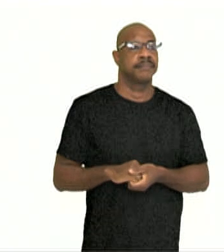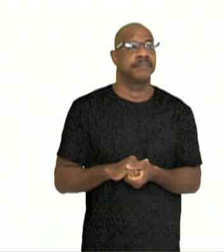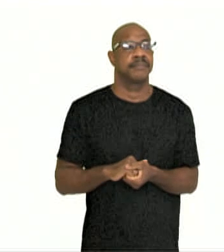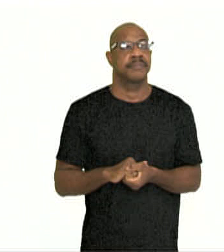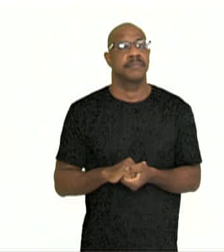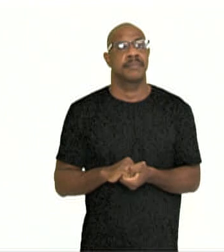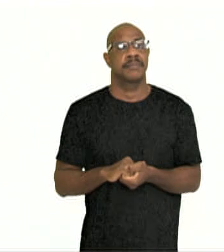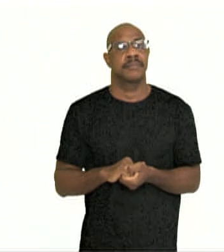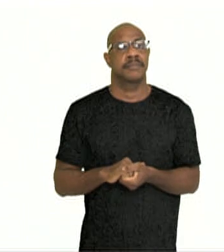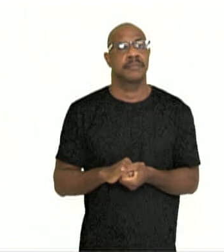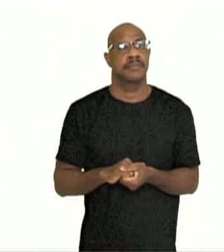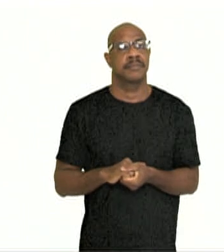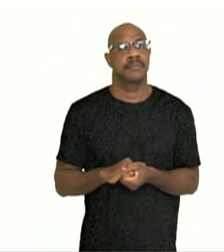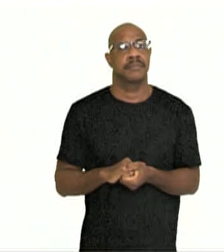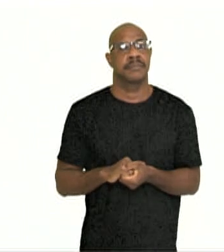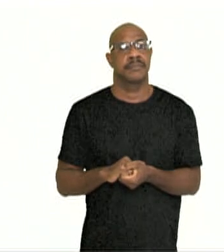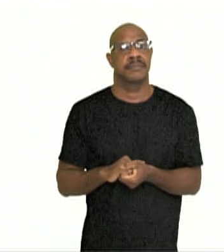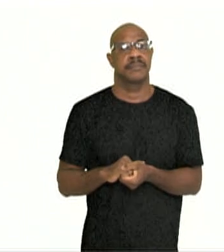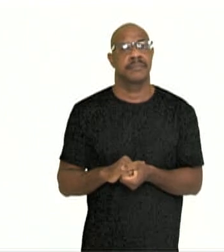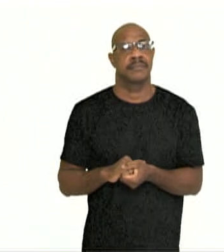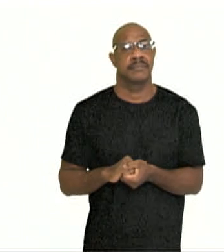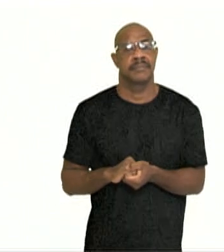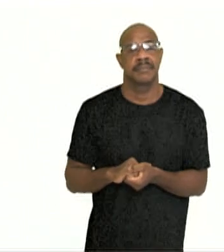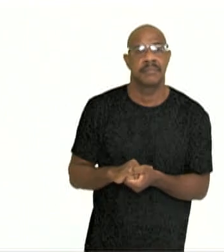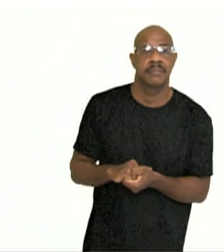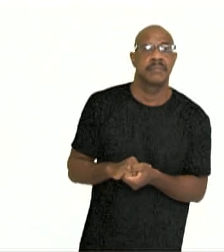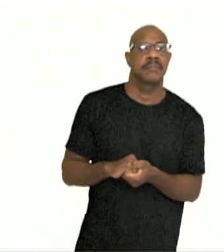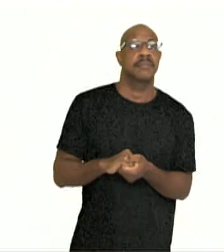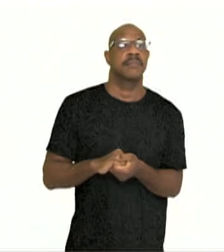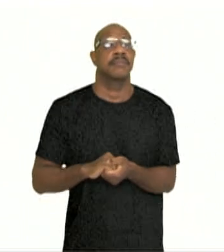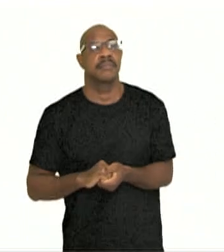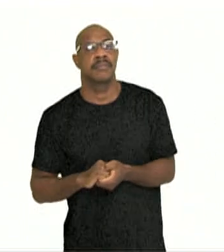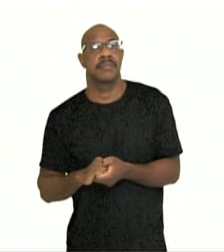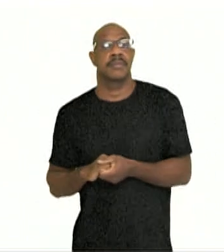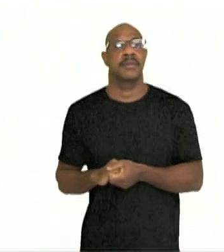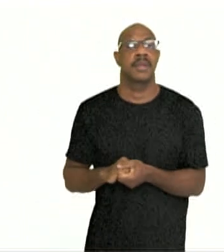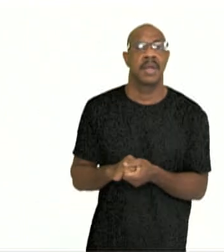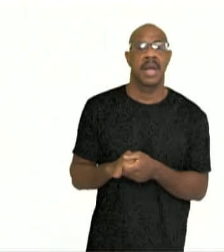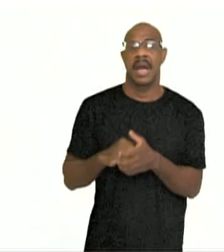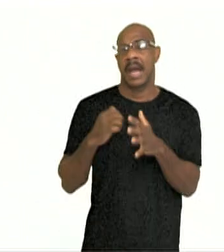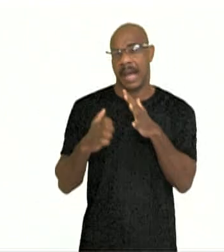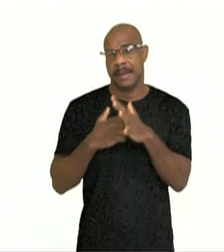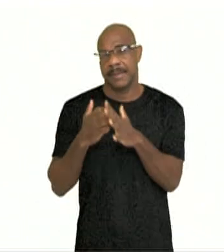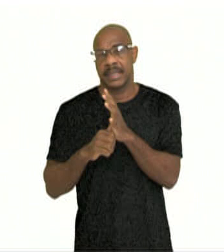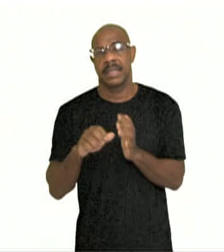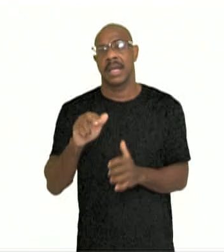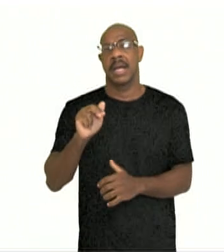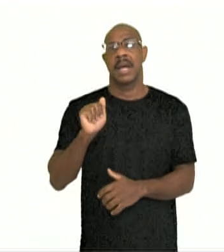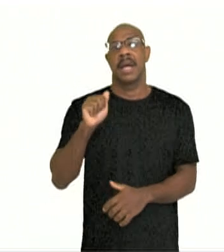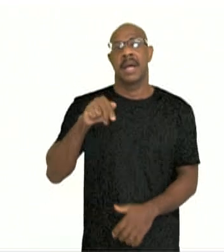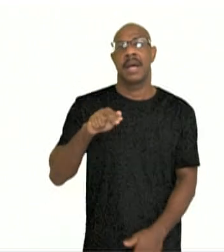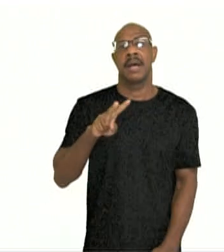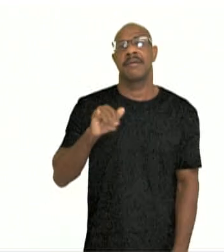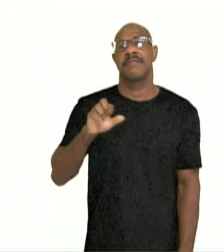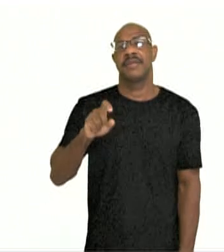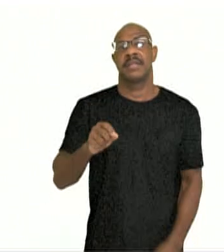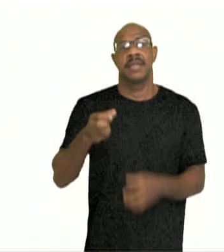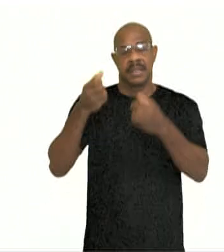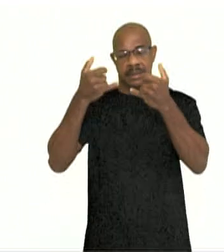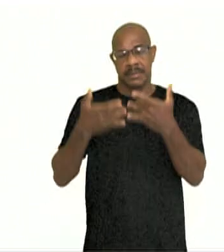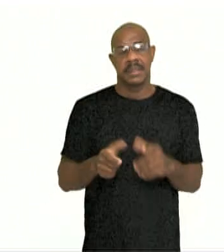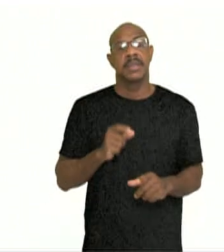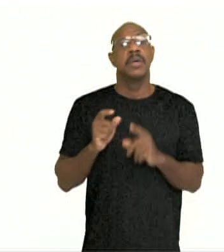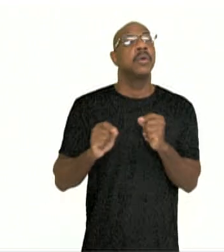situação. Anvisa alerta sobre aumento de intoxicação por produtos de limpeza. Por quê,